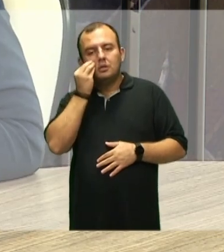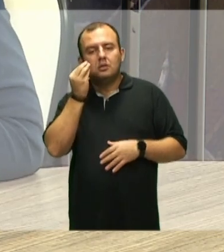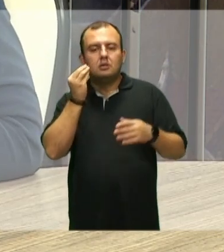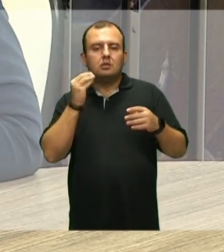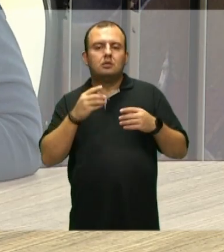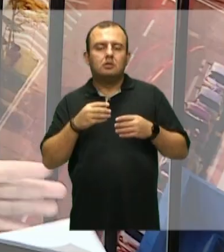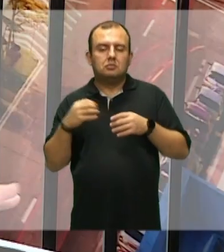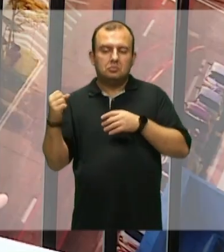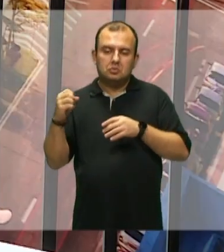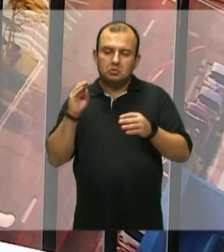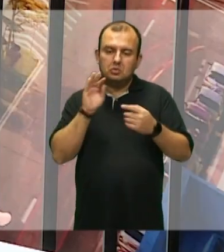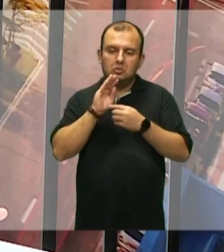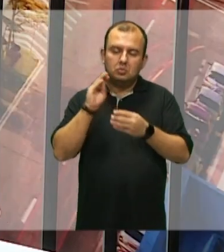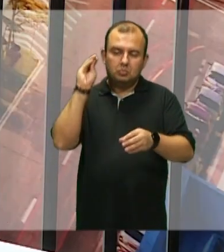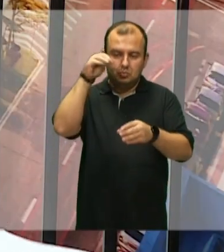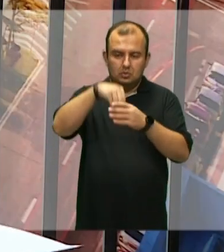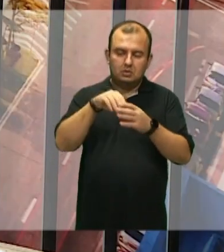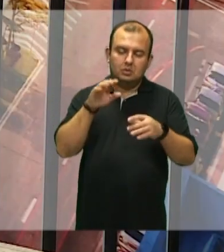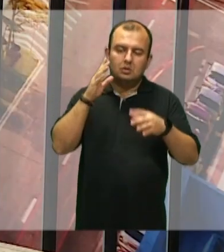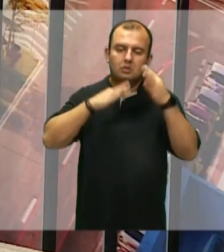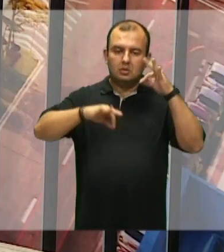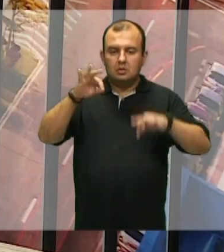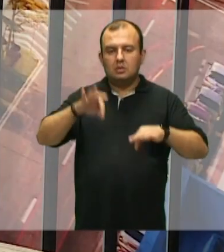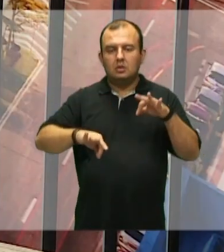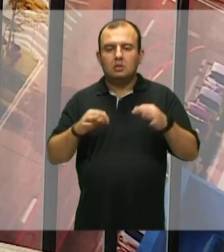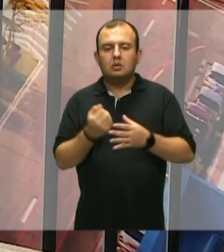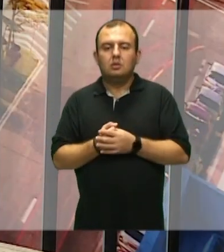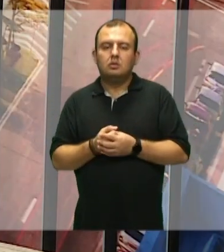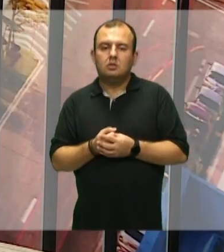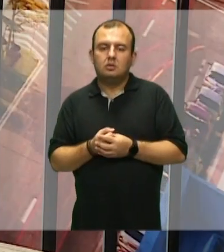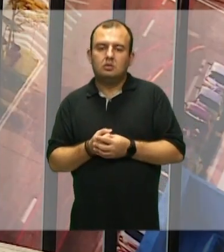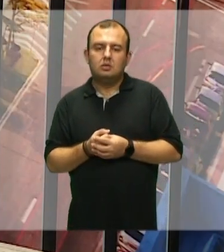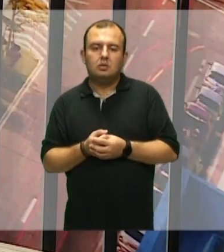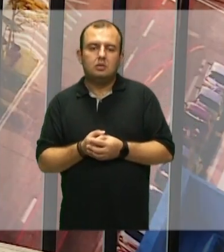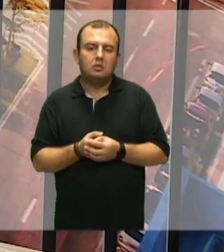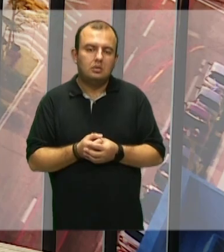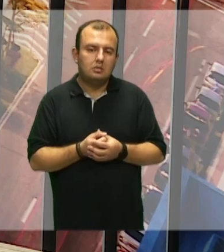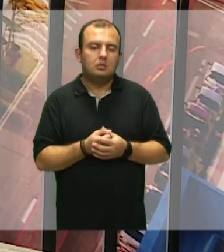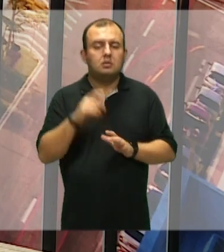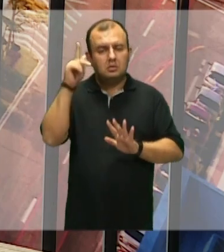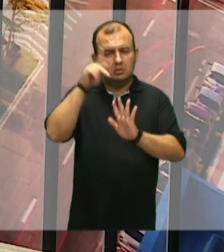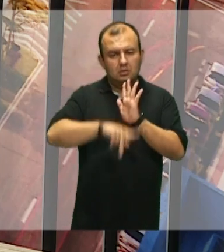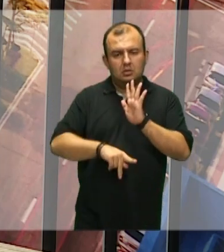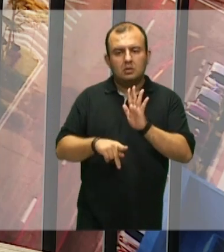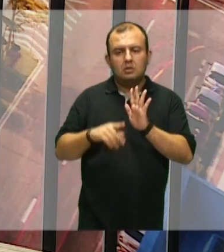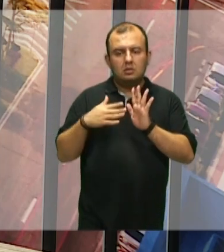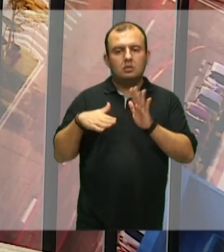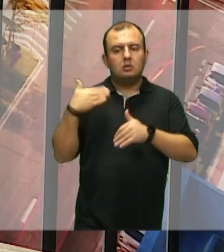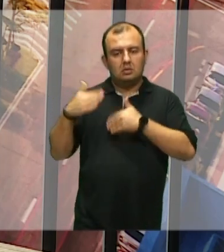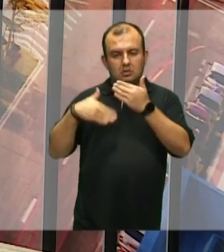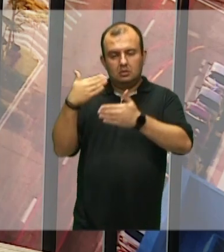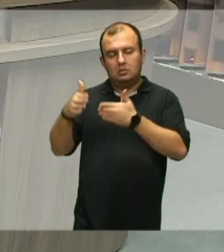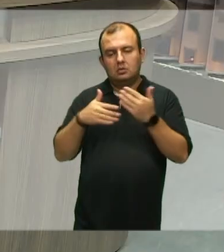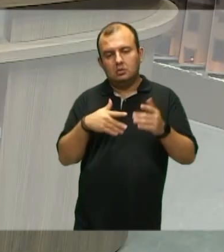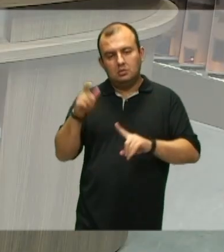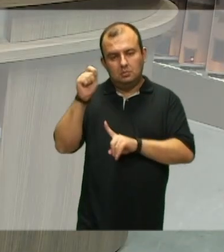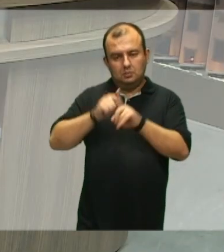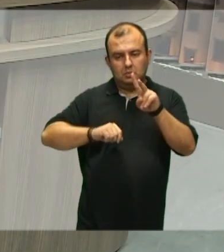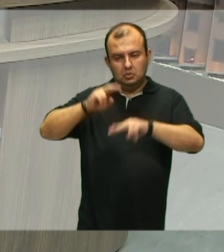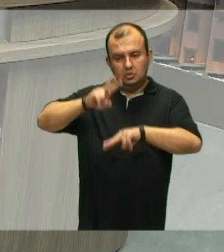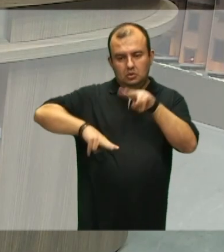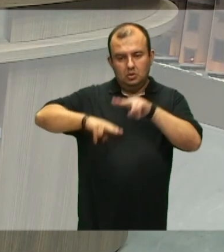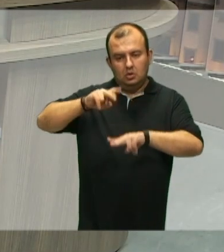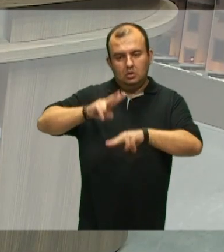para a peça. Bom, e esse é um projeto que ainda vai se desenvolver agora durante o mês de junho,